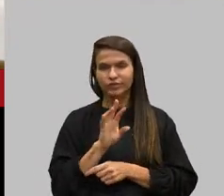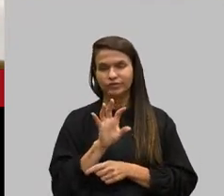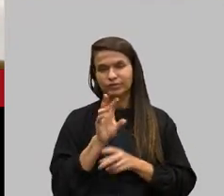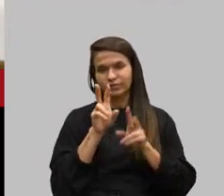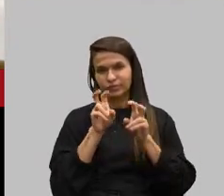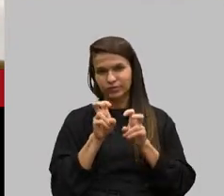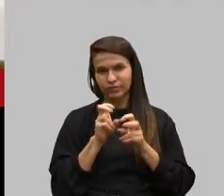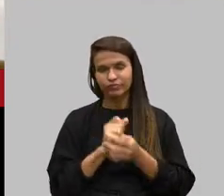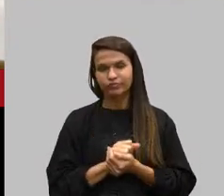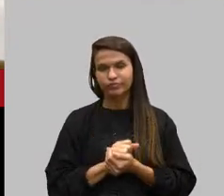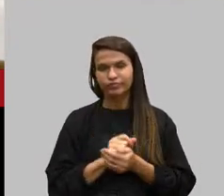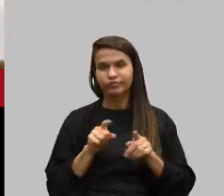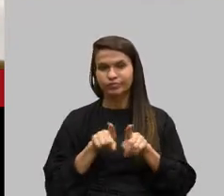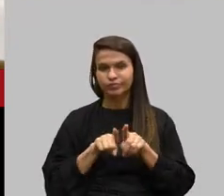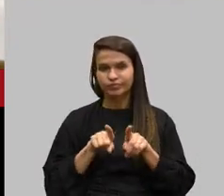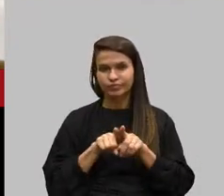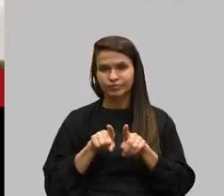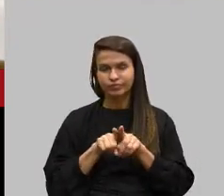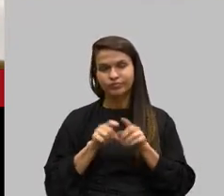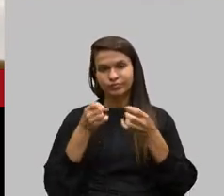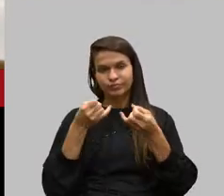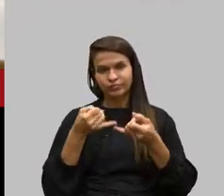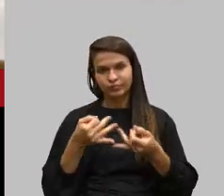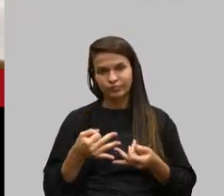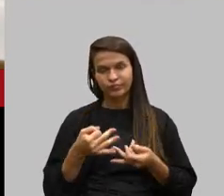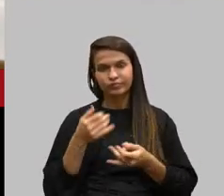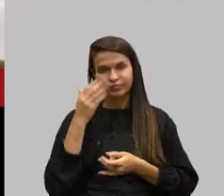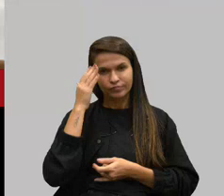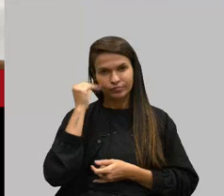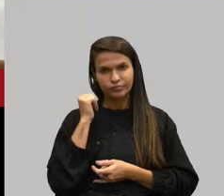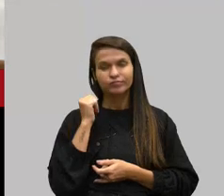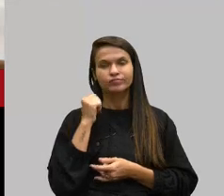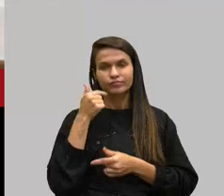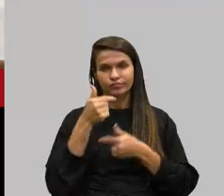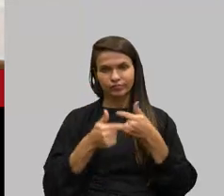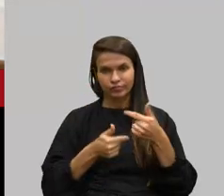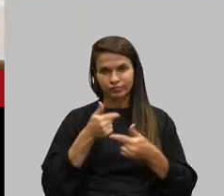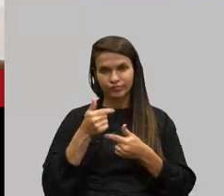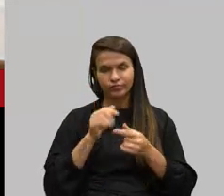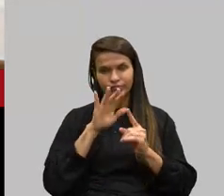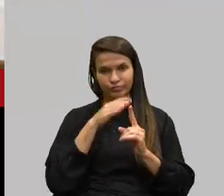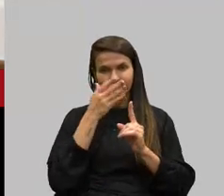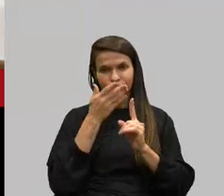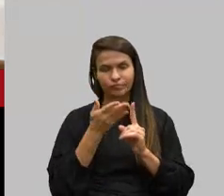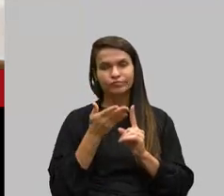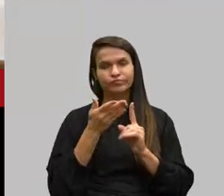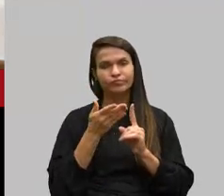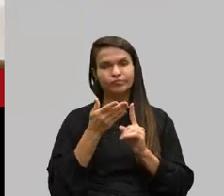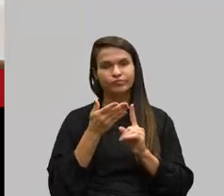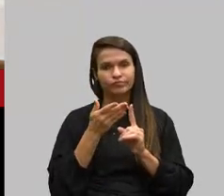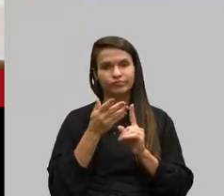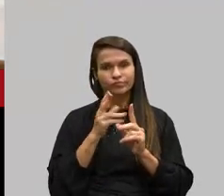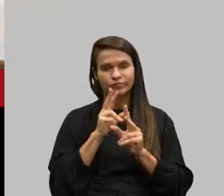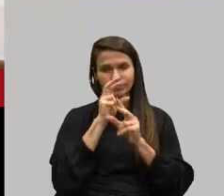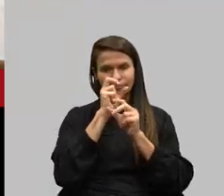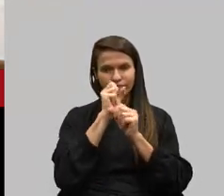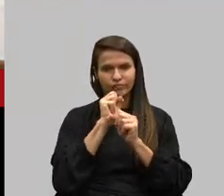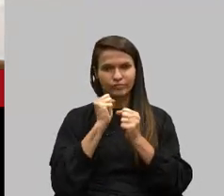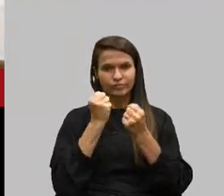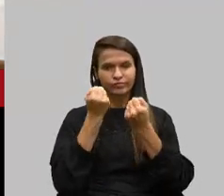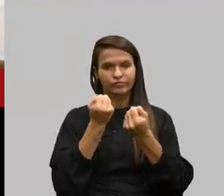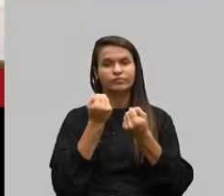menção aqui exemplificativa porque sei da atuação do de vossa excelência nas Forças de segurança e